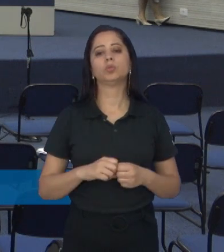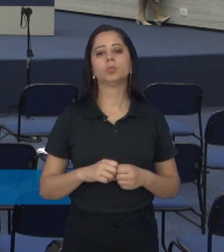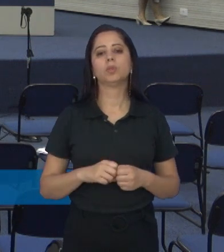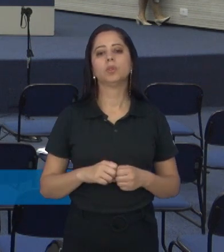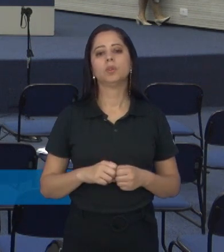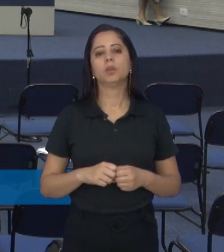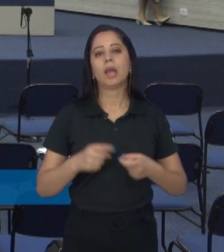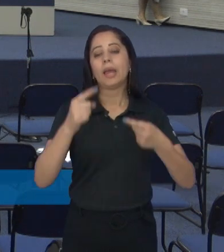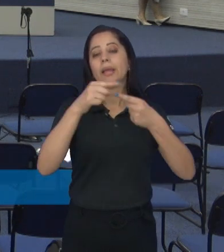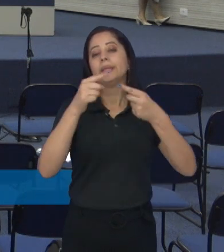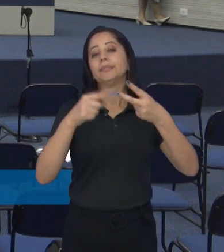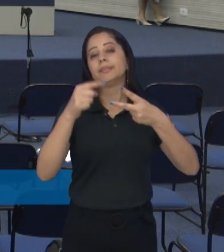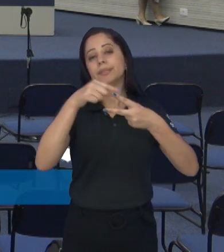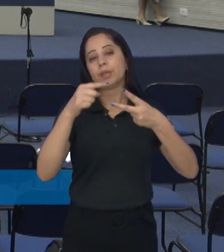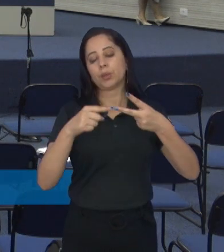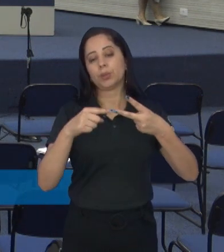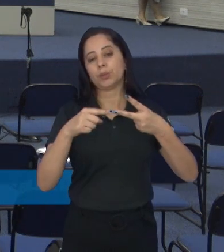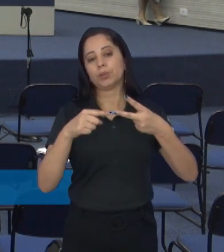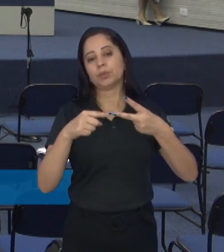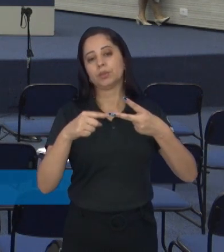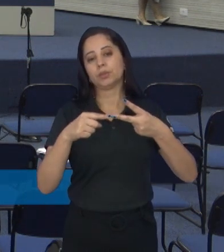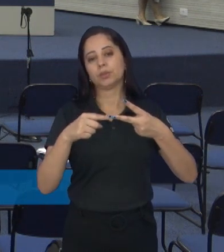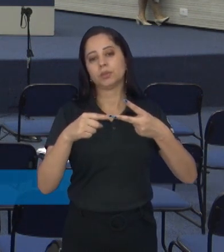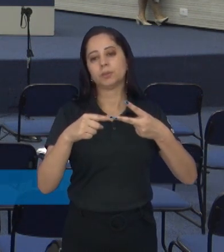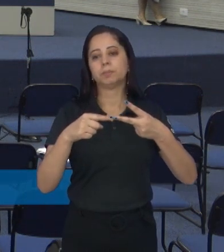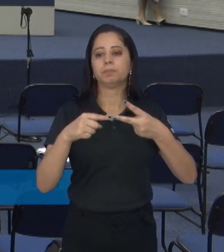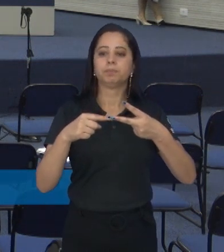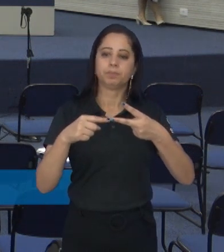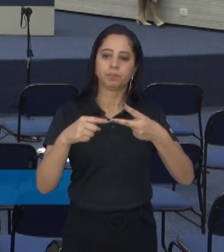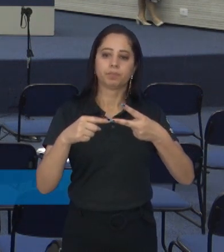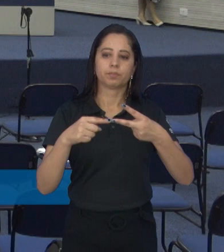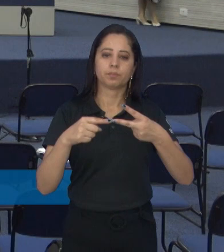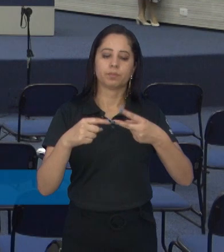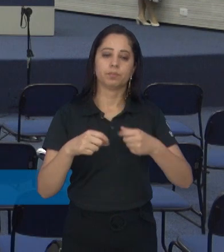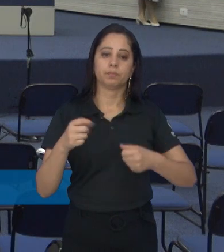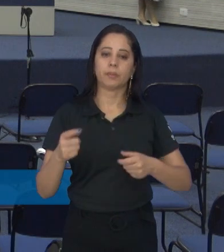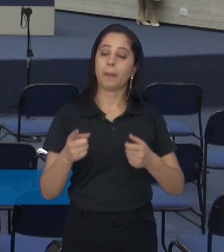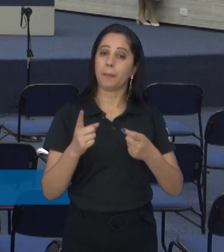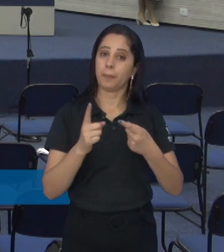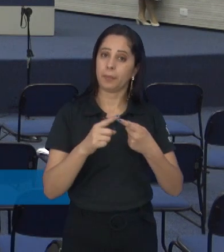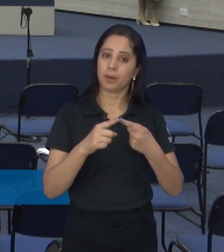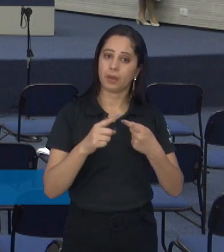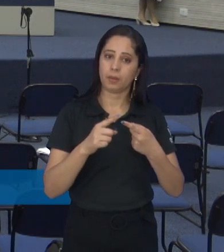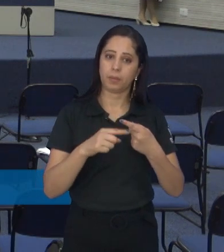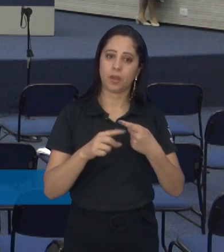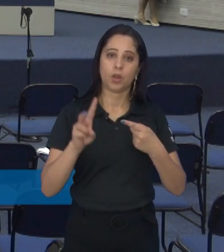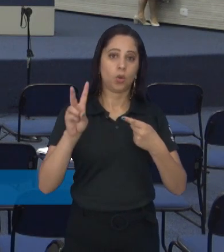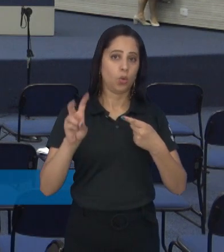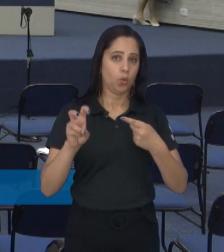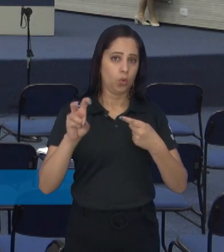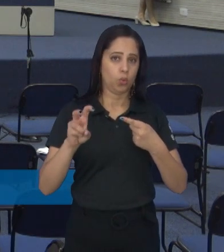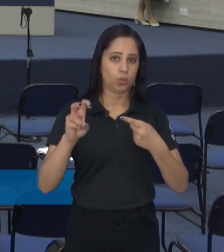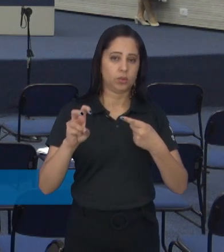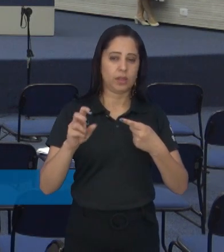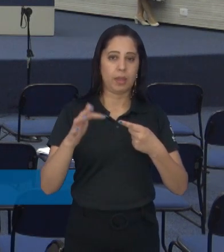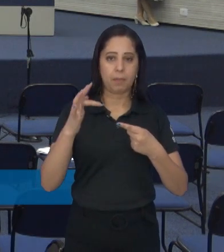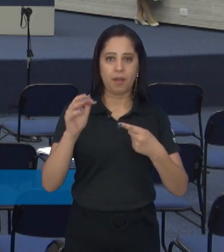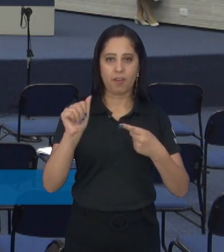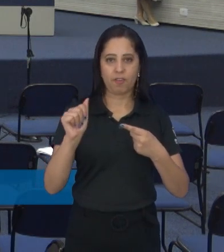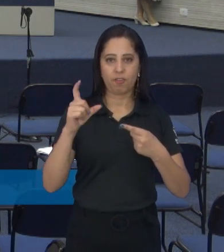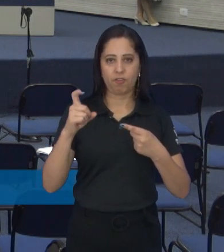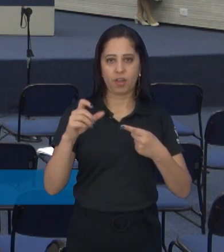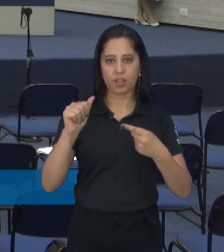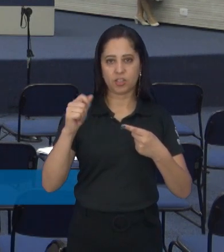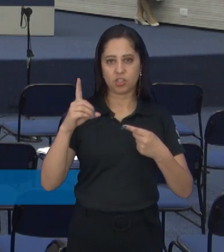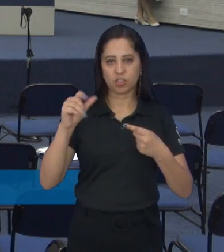coloca dois pontos aqui é o seguinte vamos lá a questão da obrigatoriedade da fachada ativa nos prédios